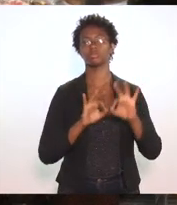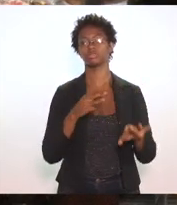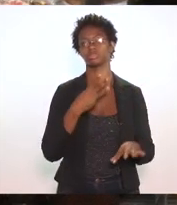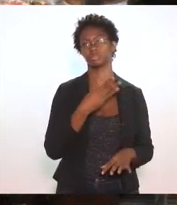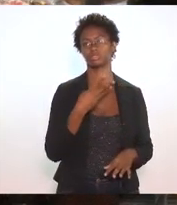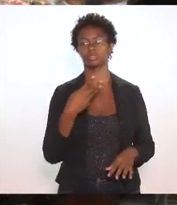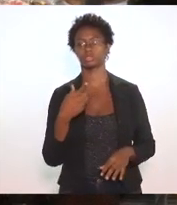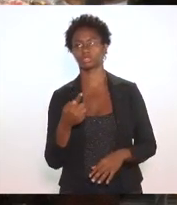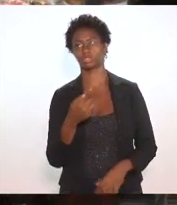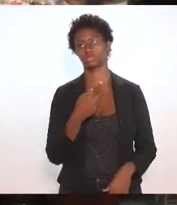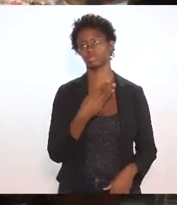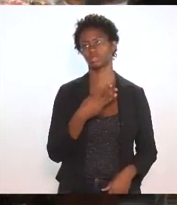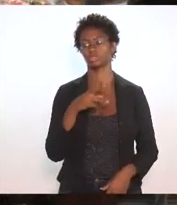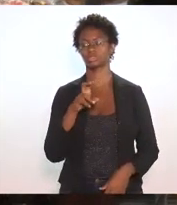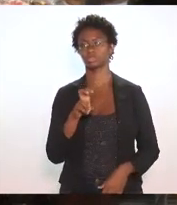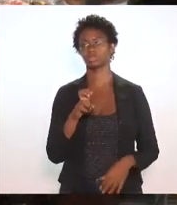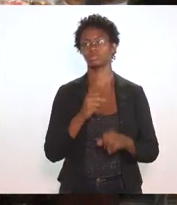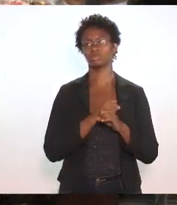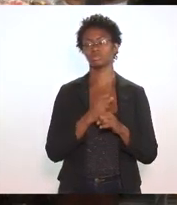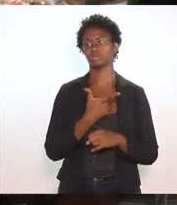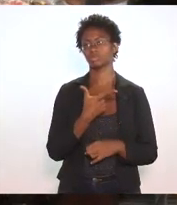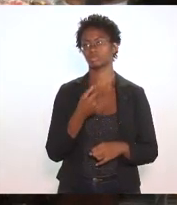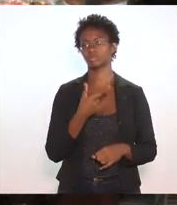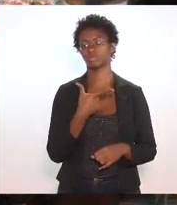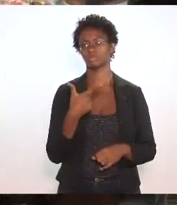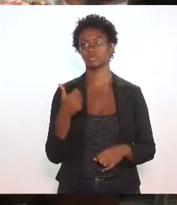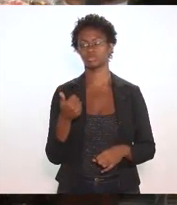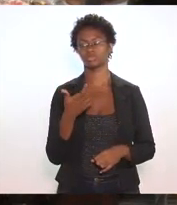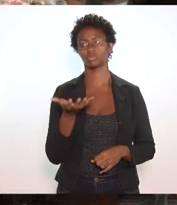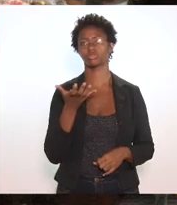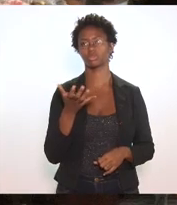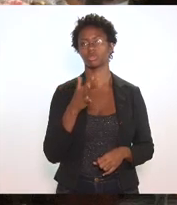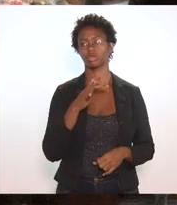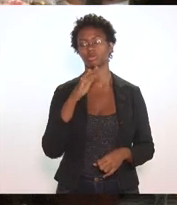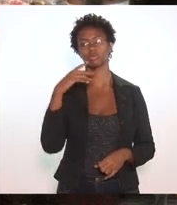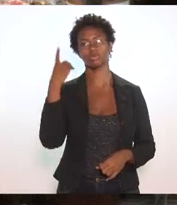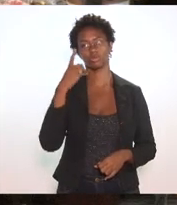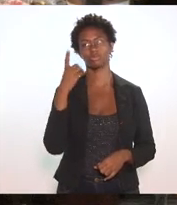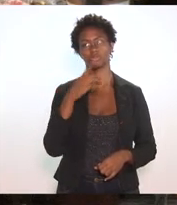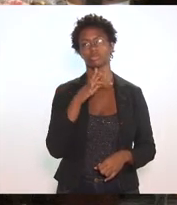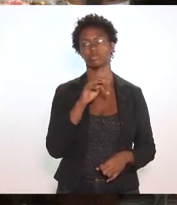37/35/21. E quero ouvir o deputado Flávio Serafini e